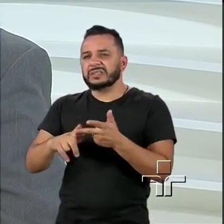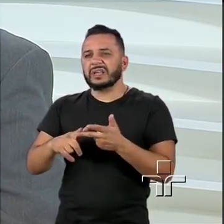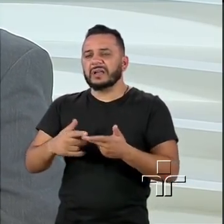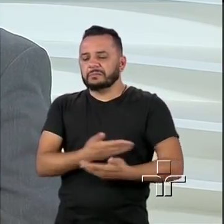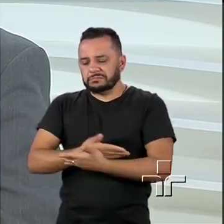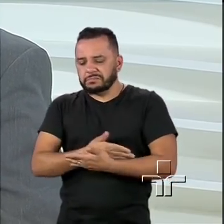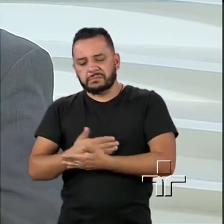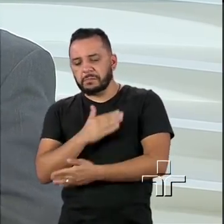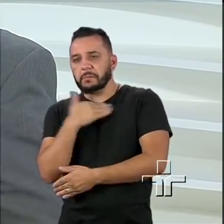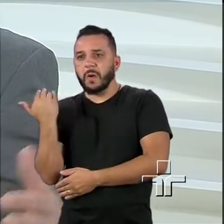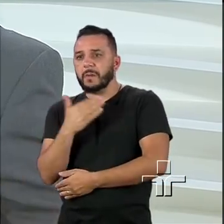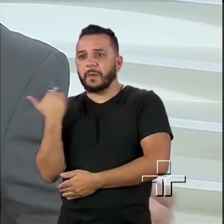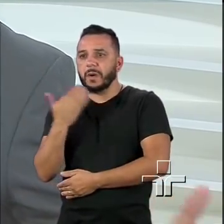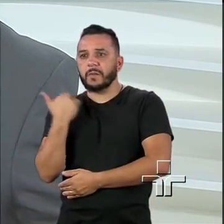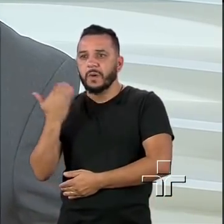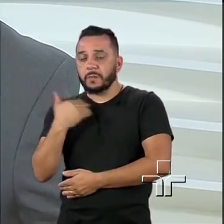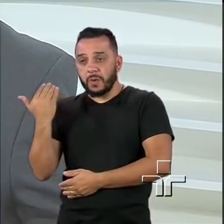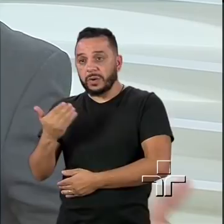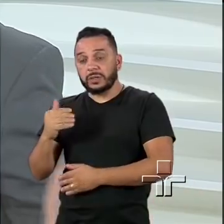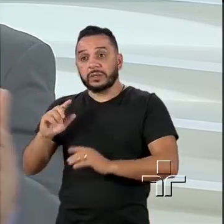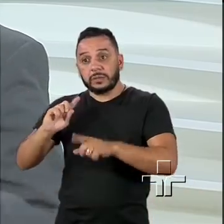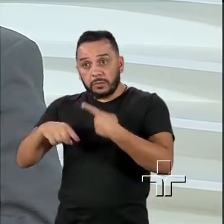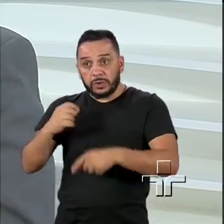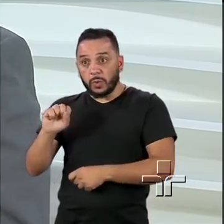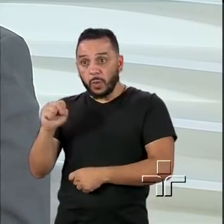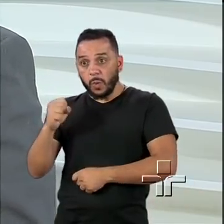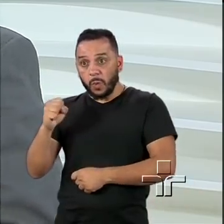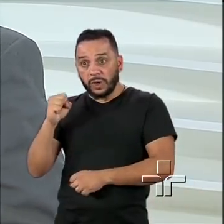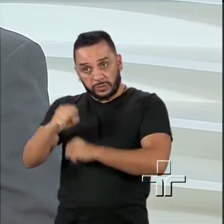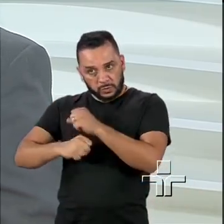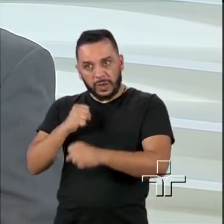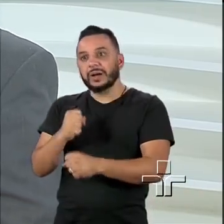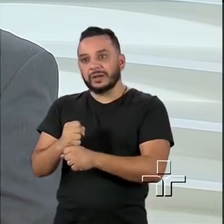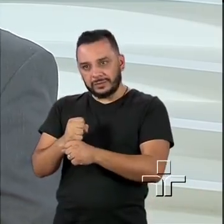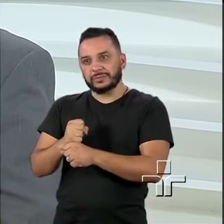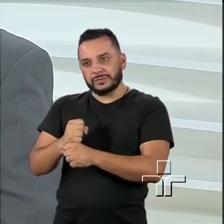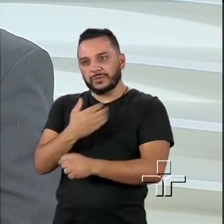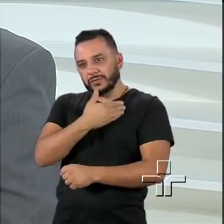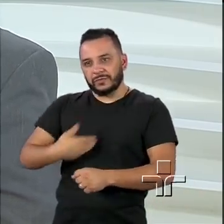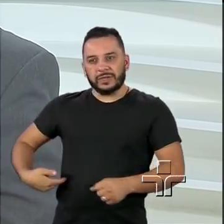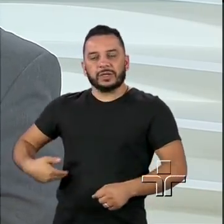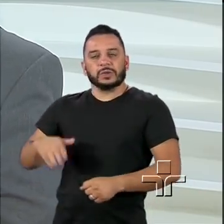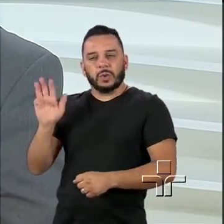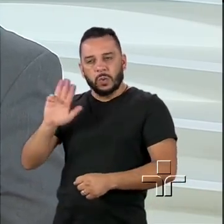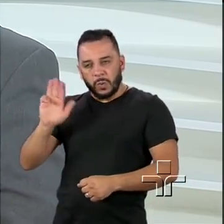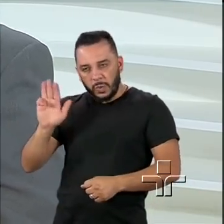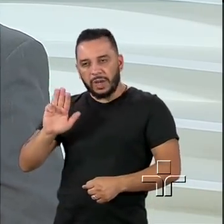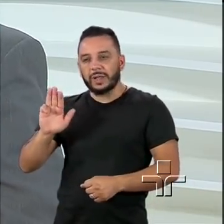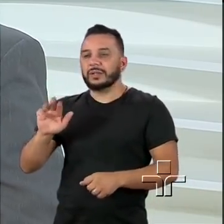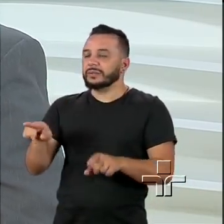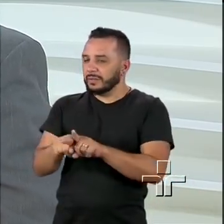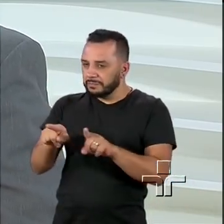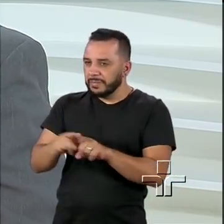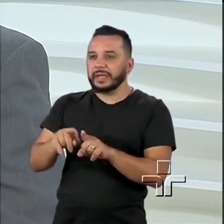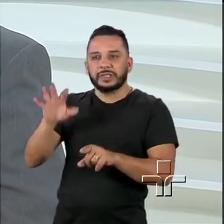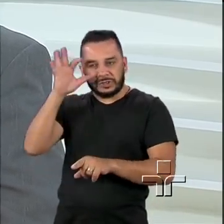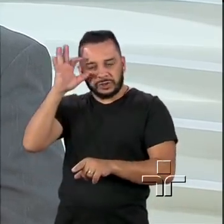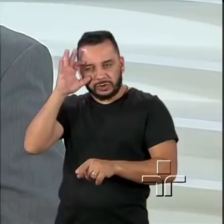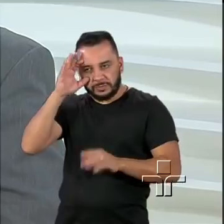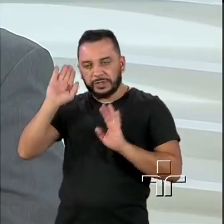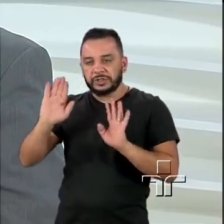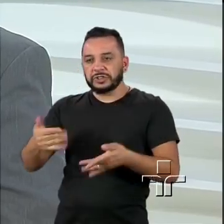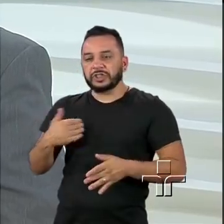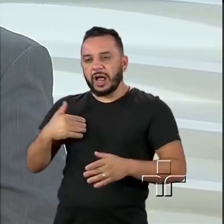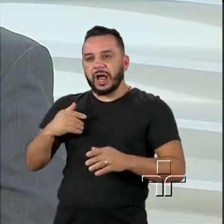infantil impressionante. 8 anos de governo Lula, mas no governo Dilma nós diminuímos a mortalidade infantil, recuperamos